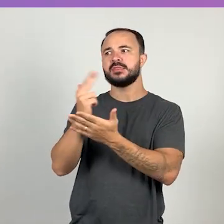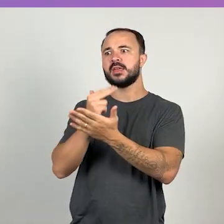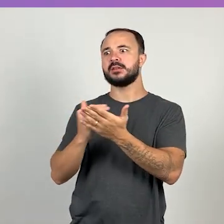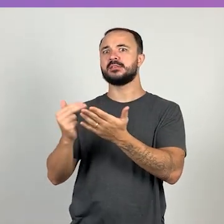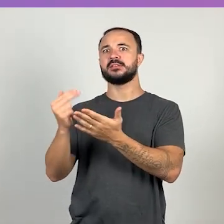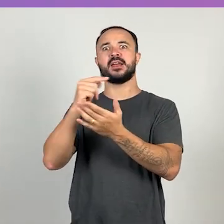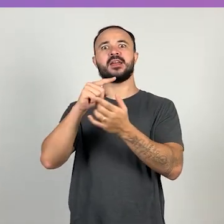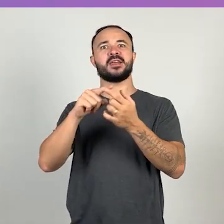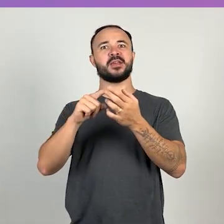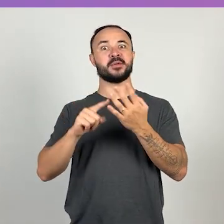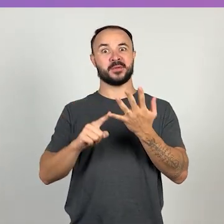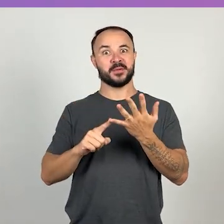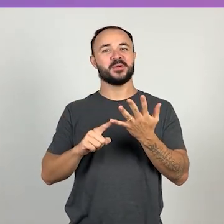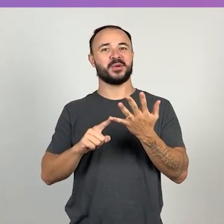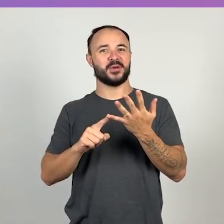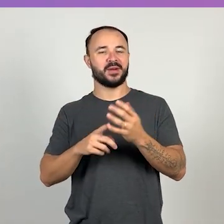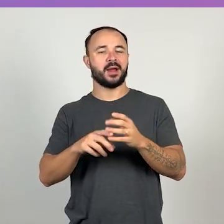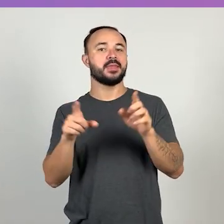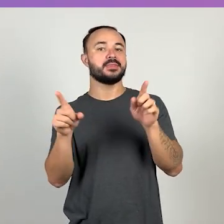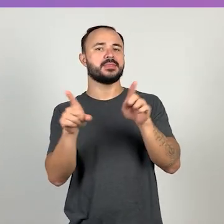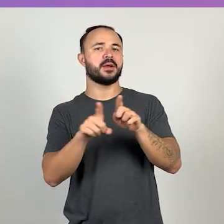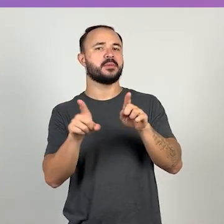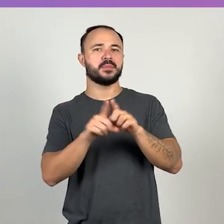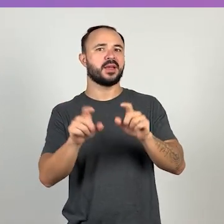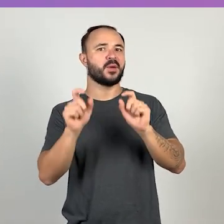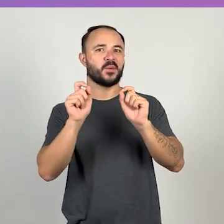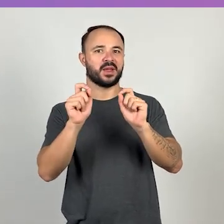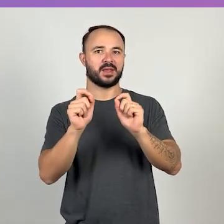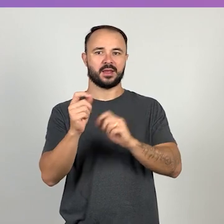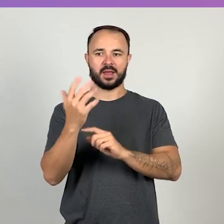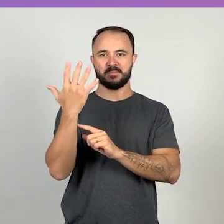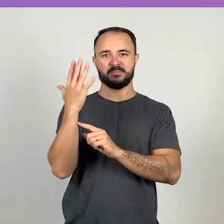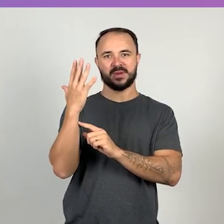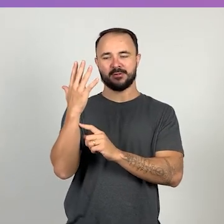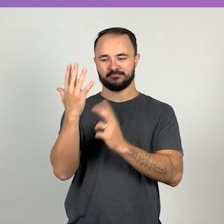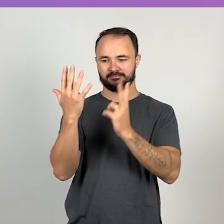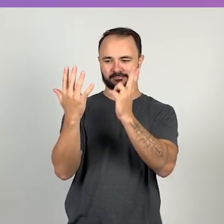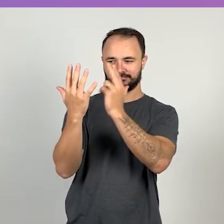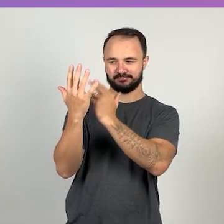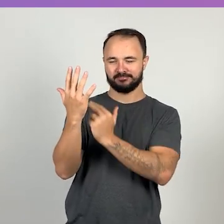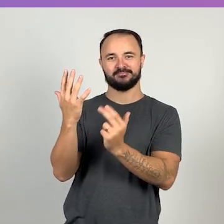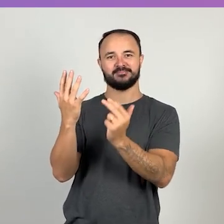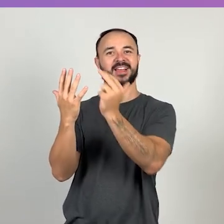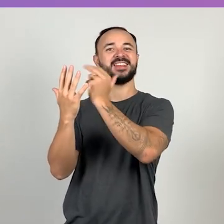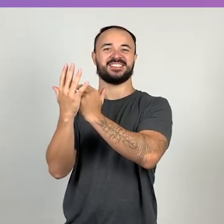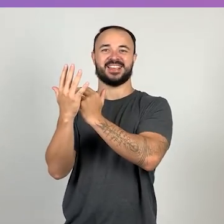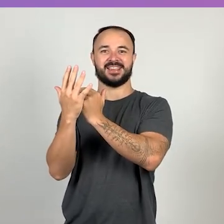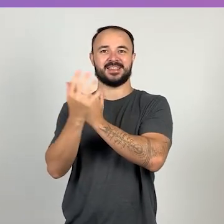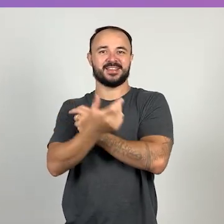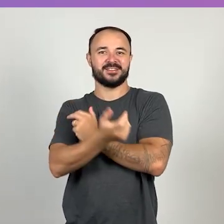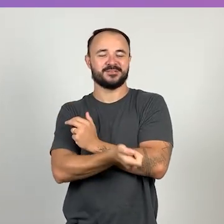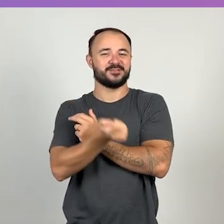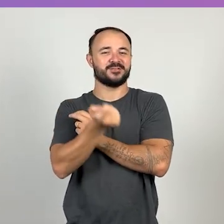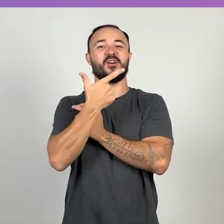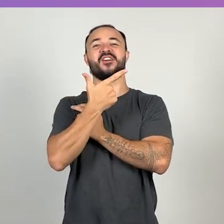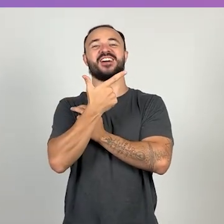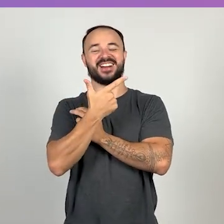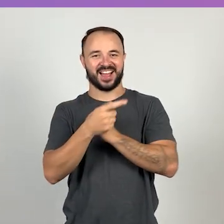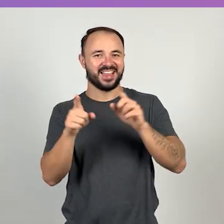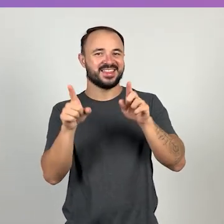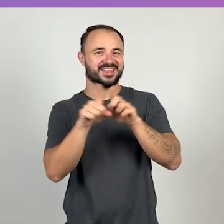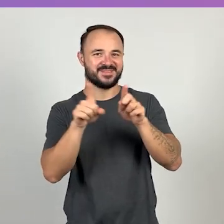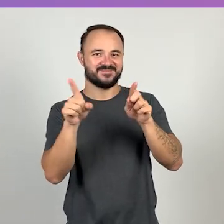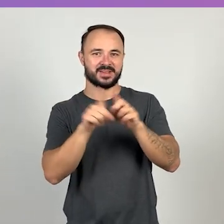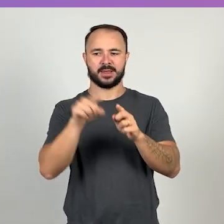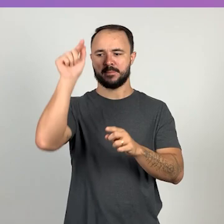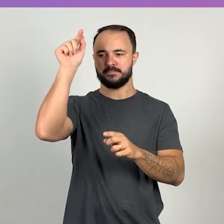coração e também a própria mão. E um sorrisão no ponto de